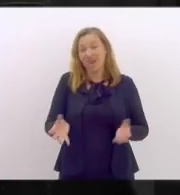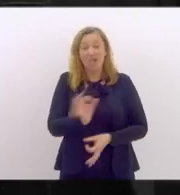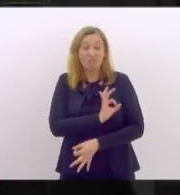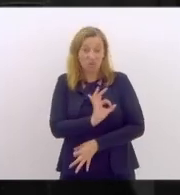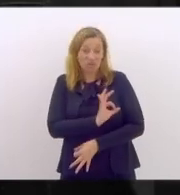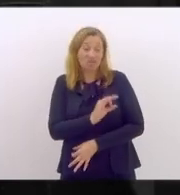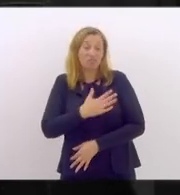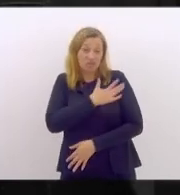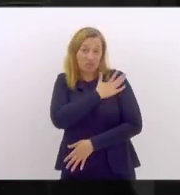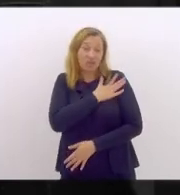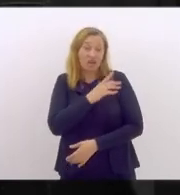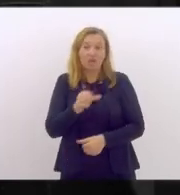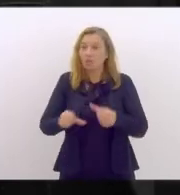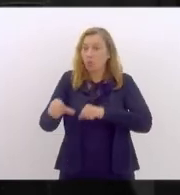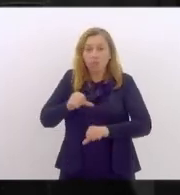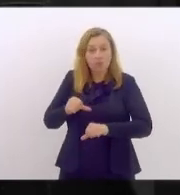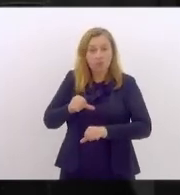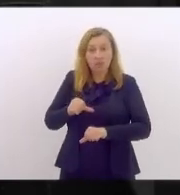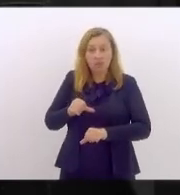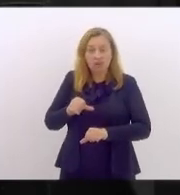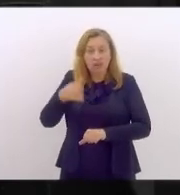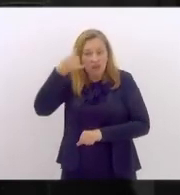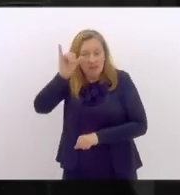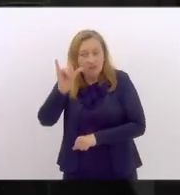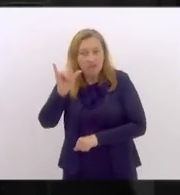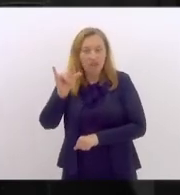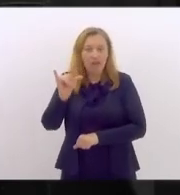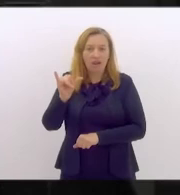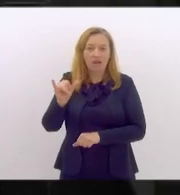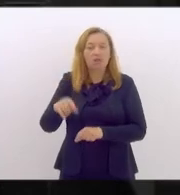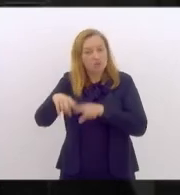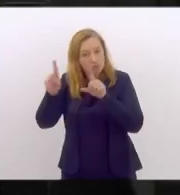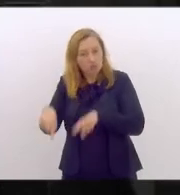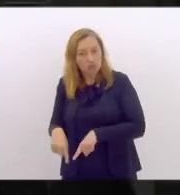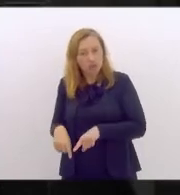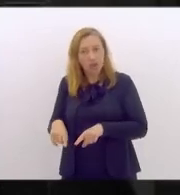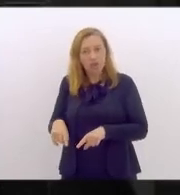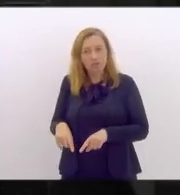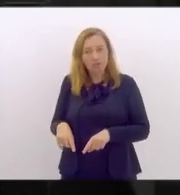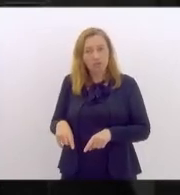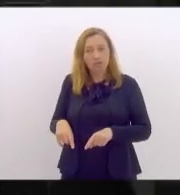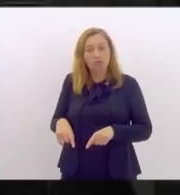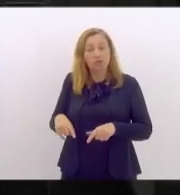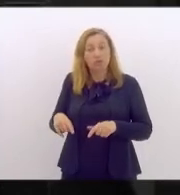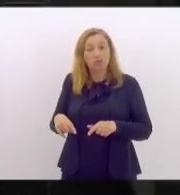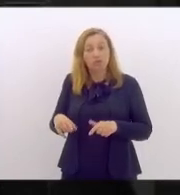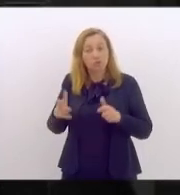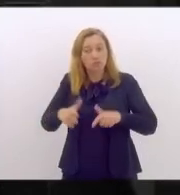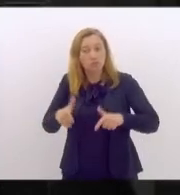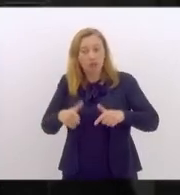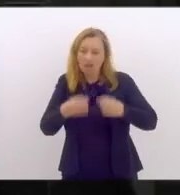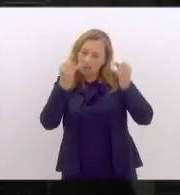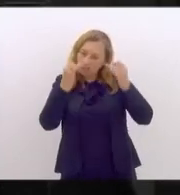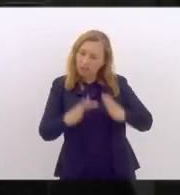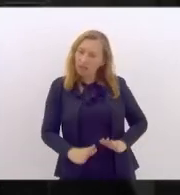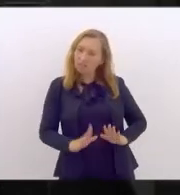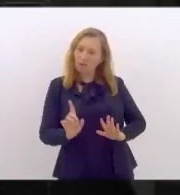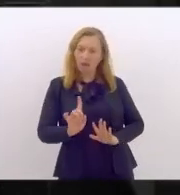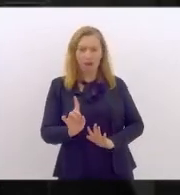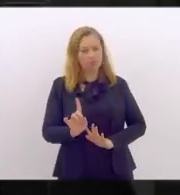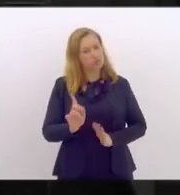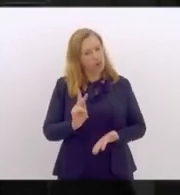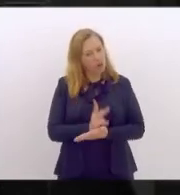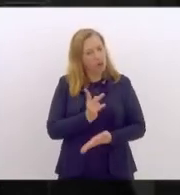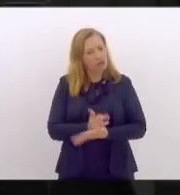polícia militar deveria ao contrário prevenir os funcionários da SuperVia no sentido de esclarecer que olha não vocês estão enganados